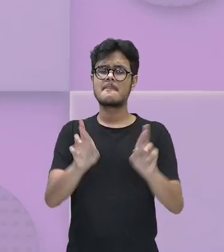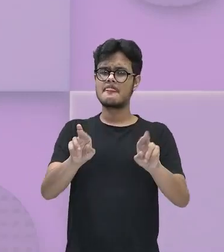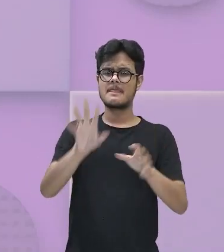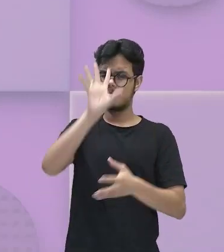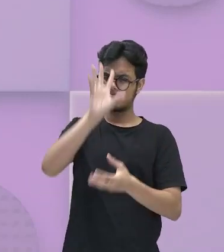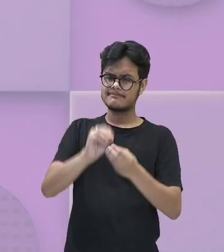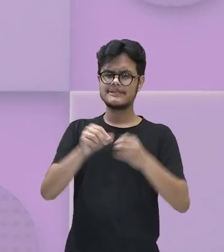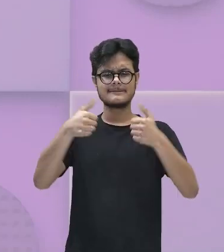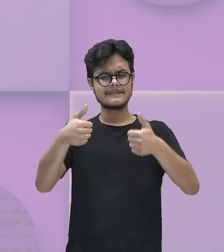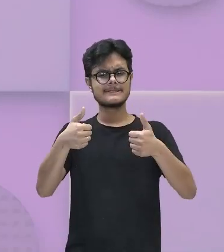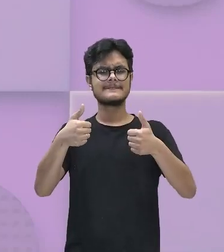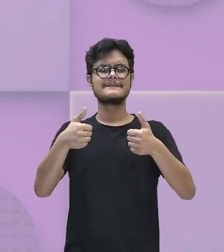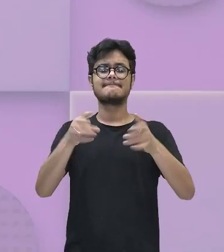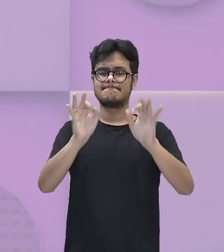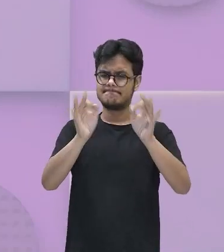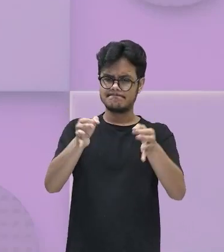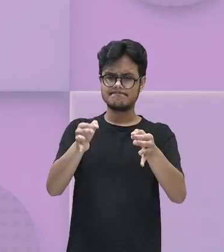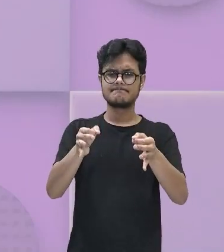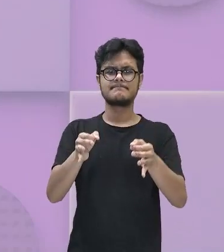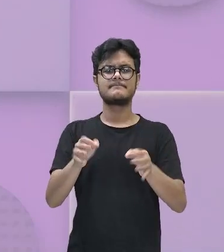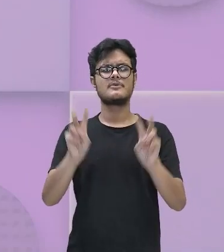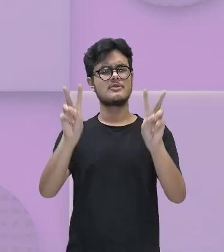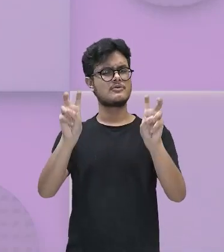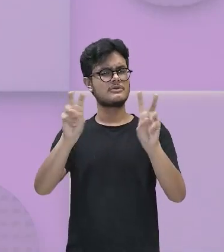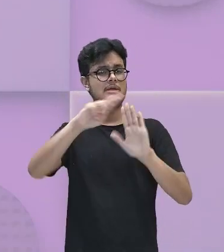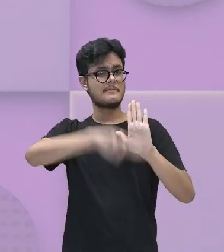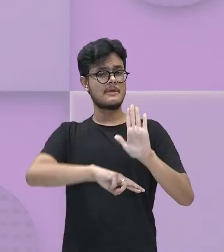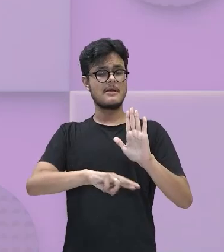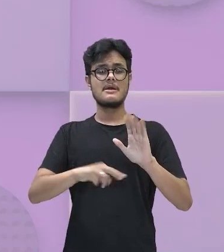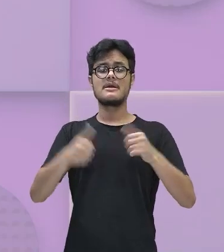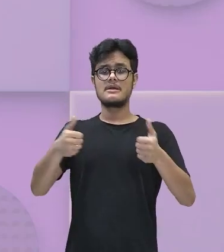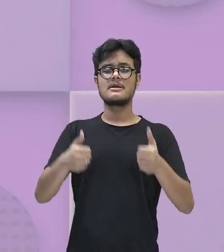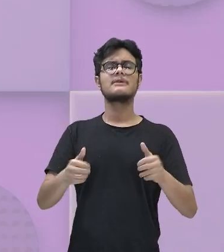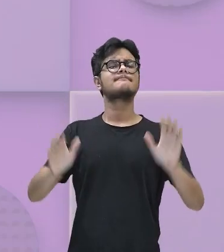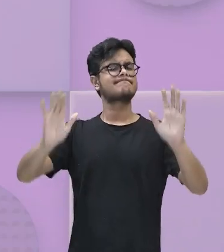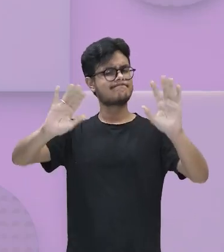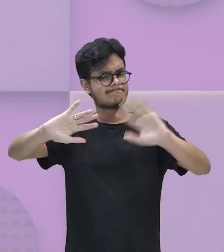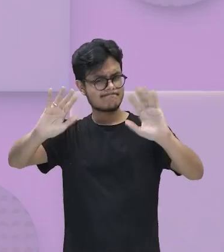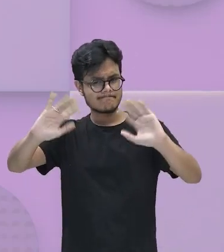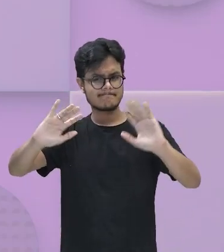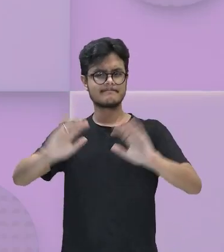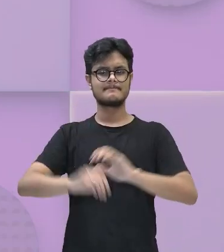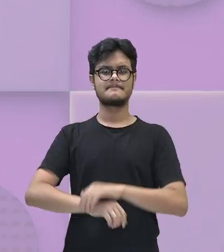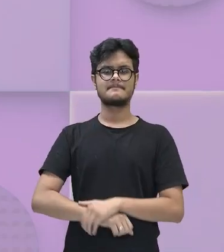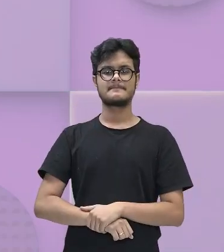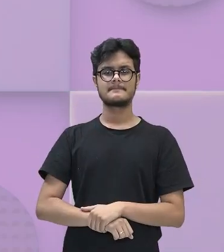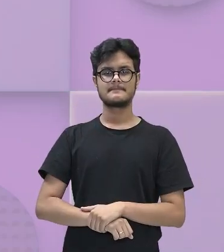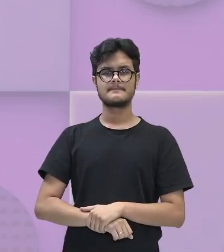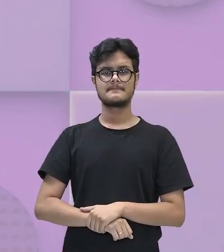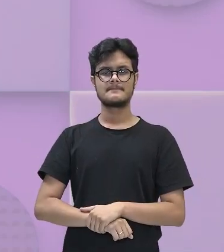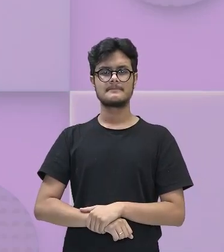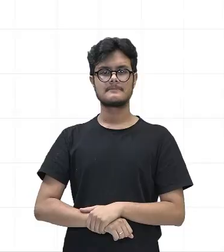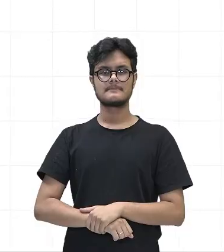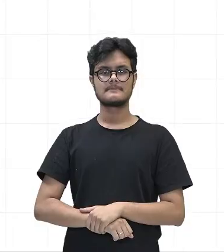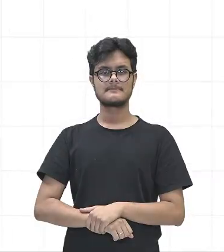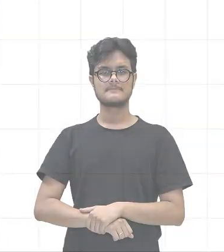vocês tenham compreendido um pouco mais sobre o Teorema de Pitágoras e eu encontro vocês em uma próxima aula.